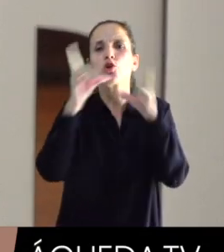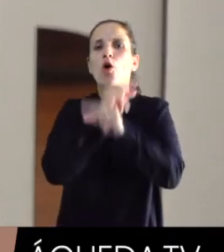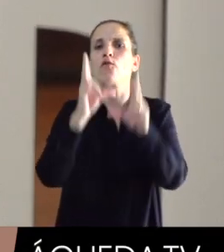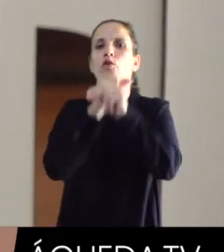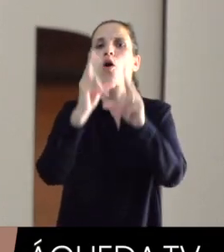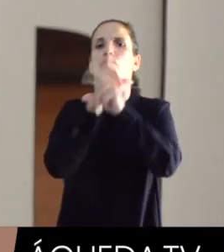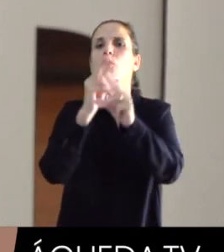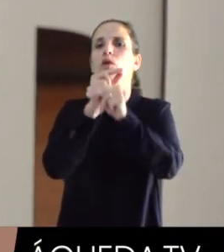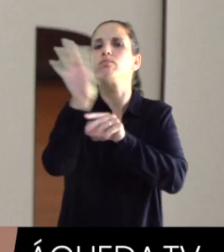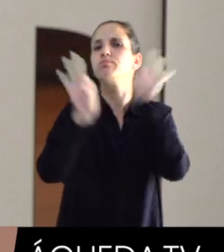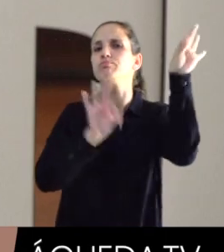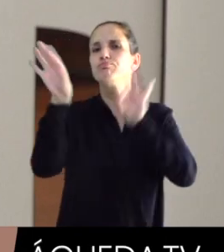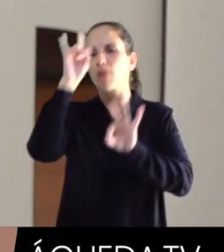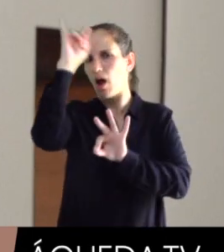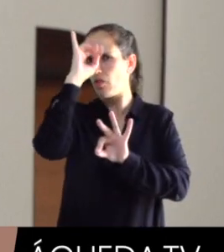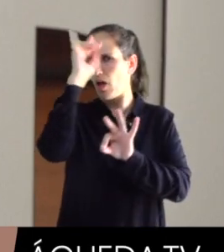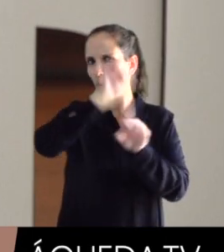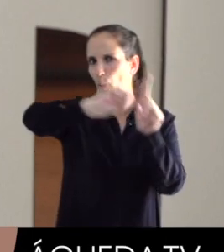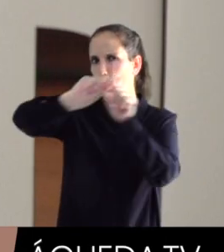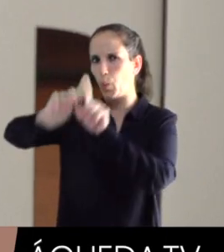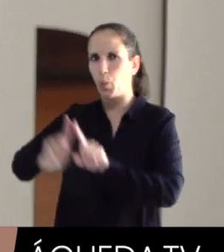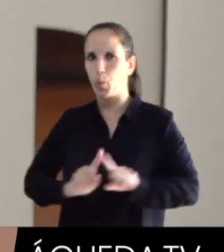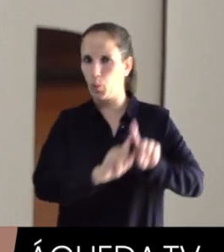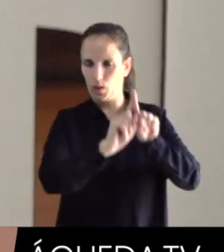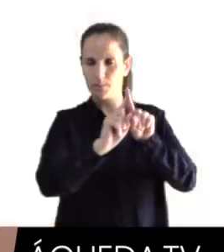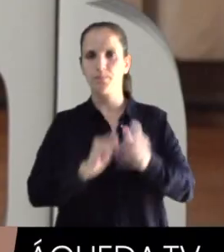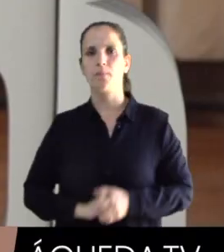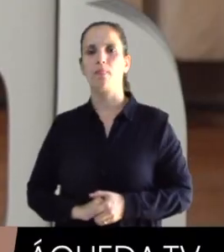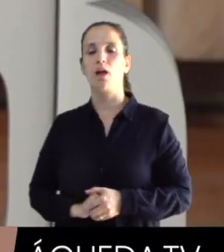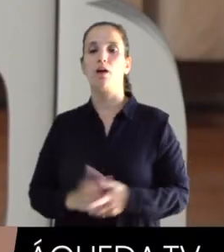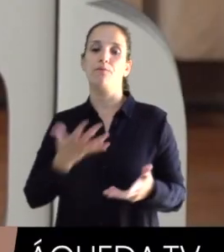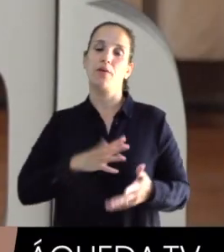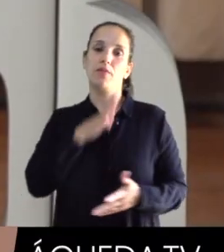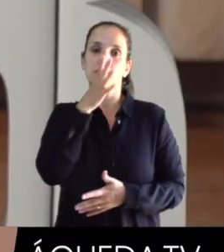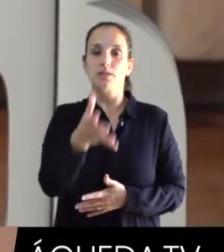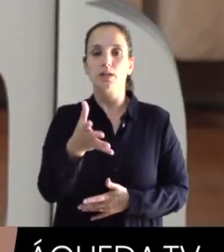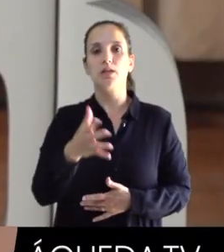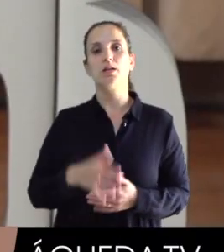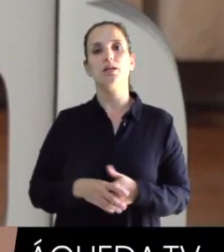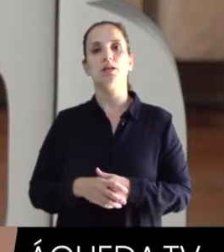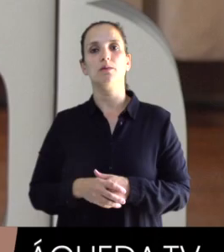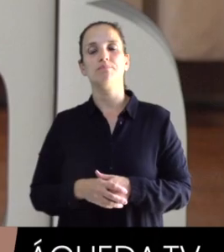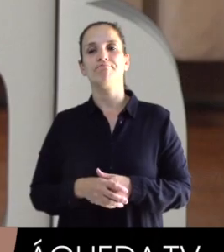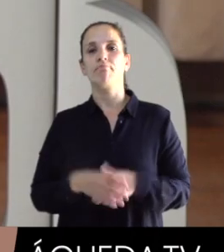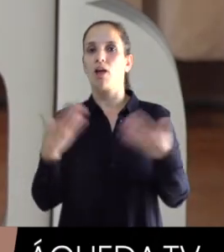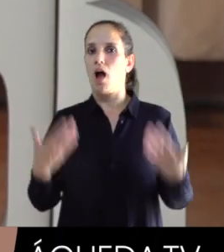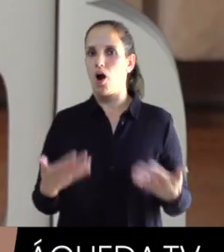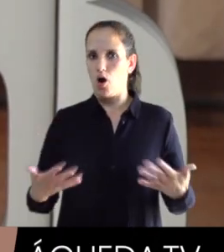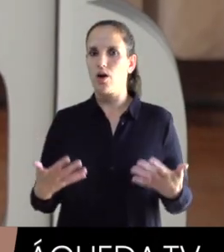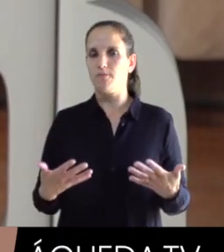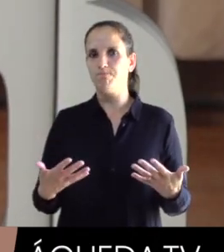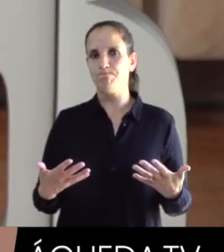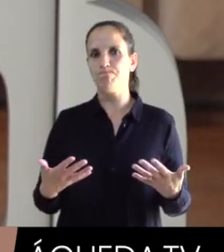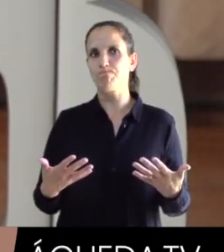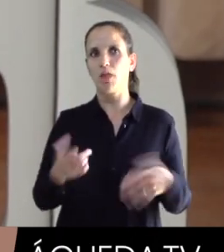implementação desta cooperação se possa beneficiar. Queria-vos dizer que é